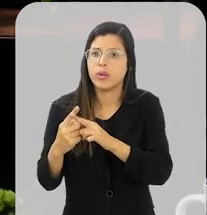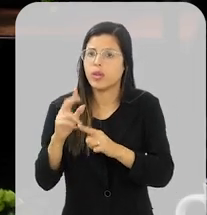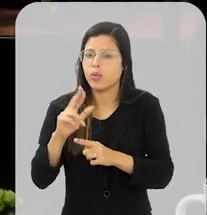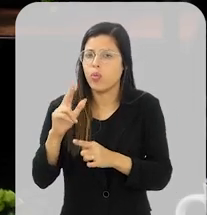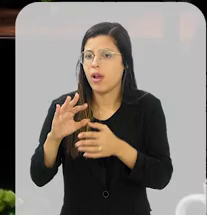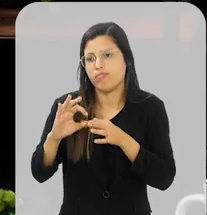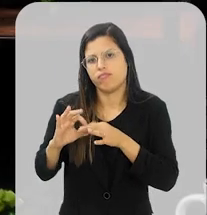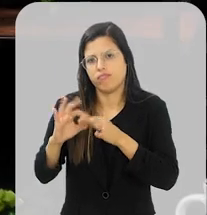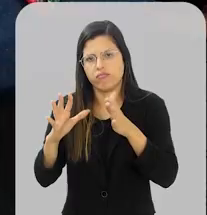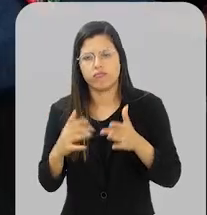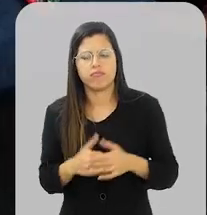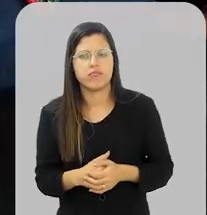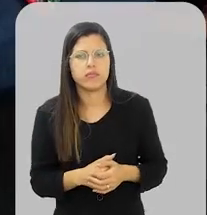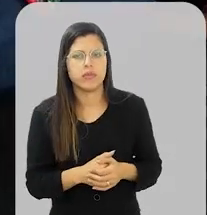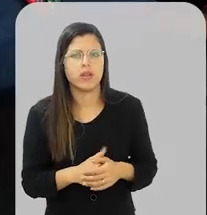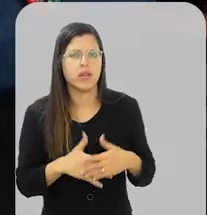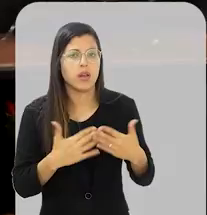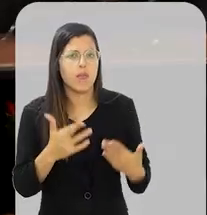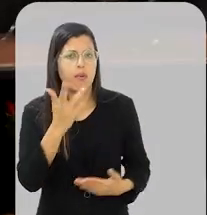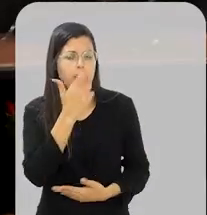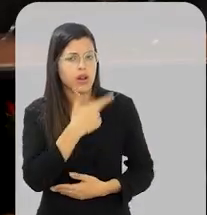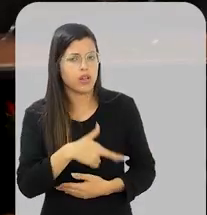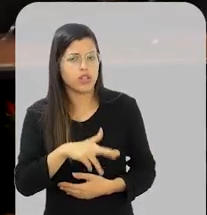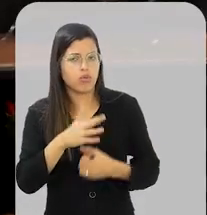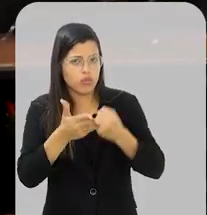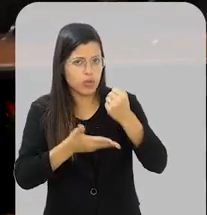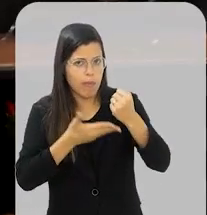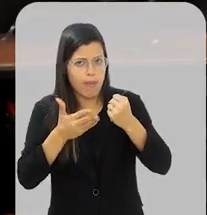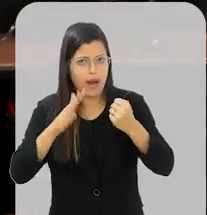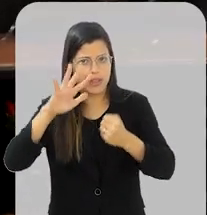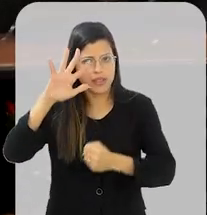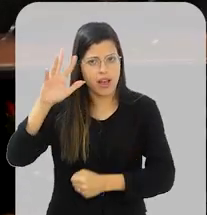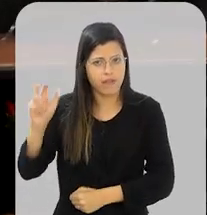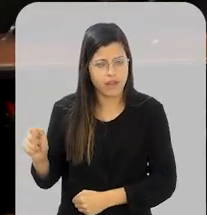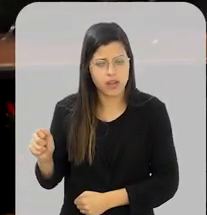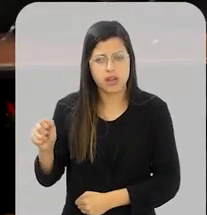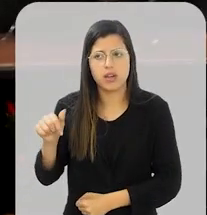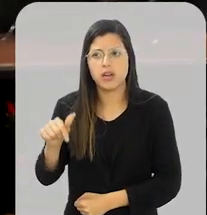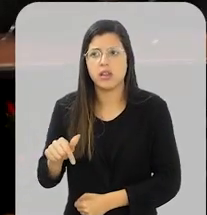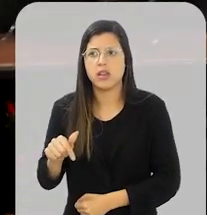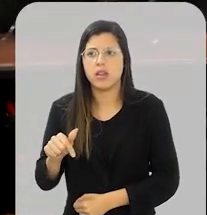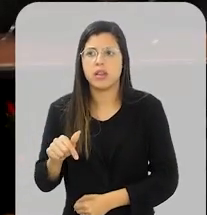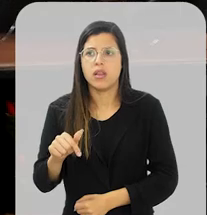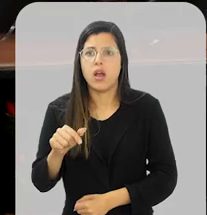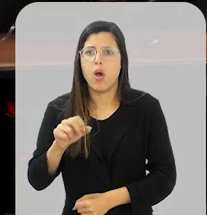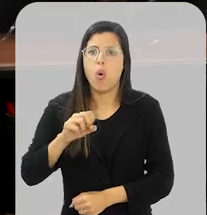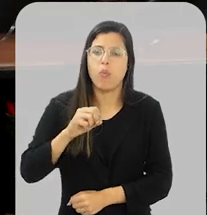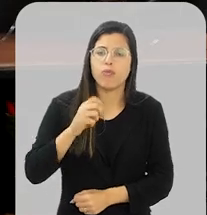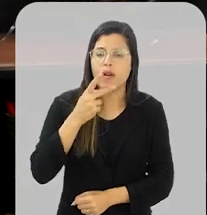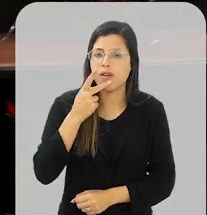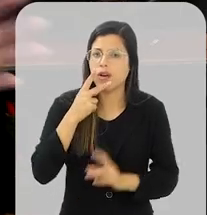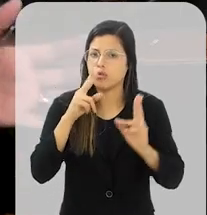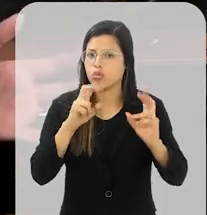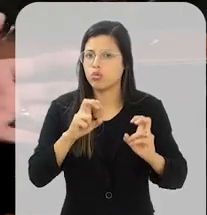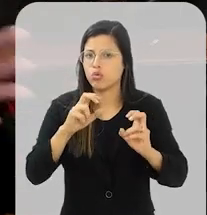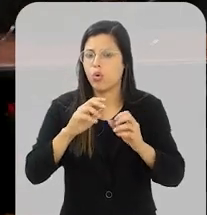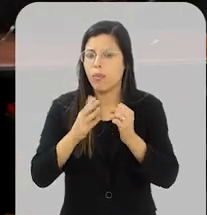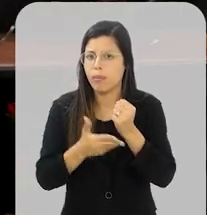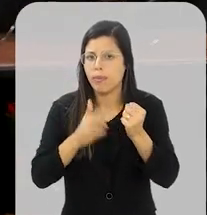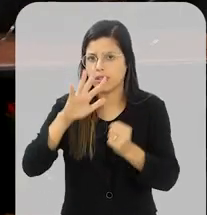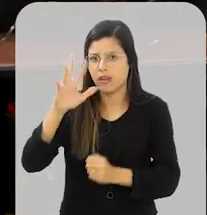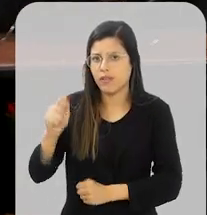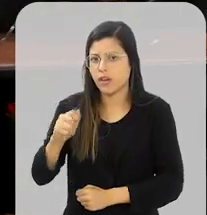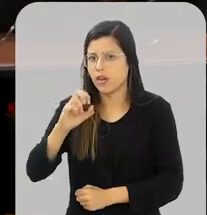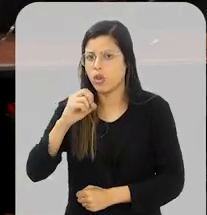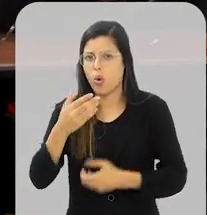real. E quando é matrizes africanas, são procurados os livros que falam de matrizes africanas ou dos orixás que